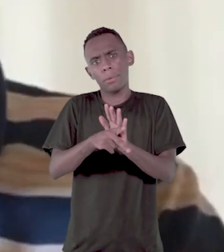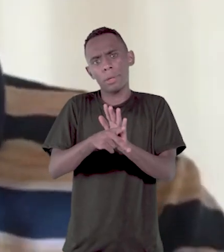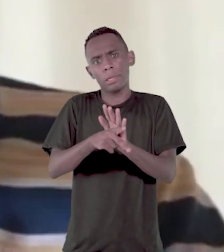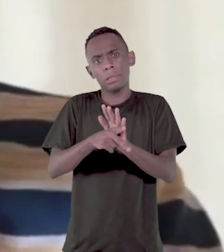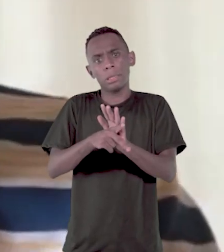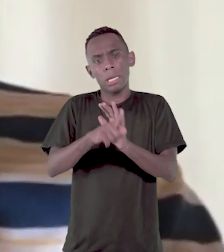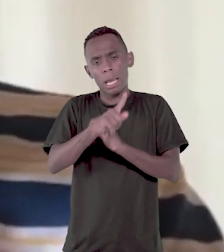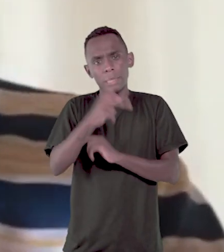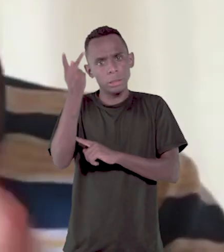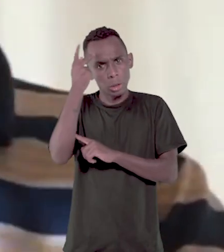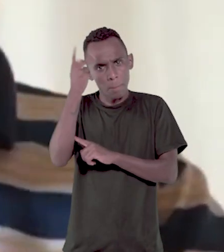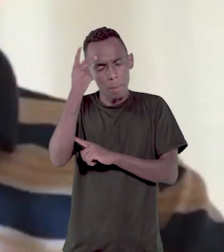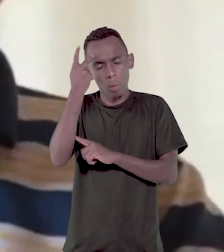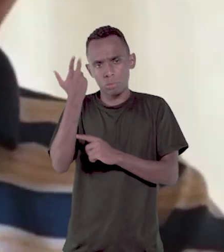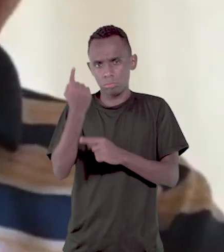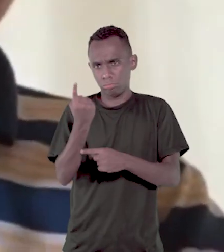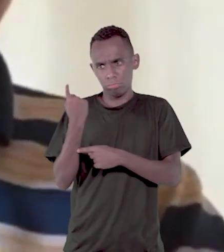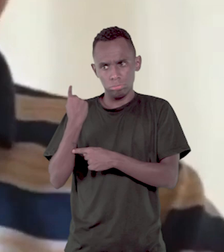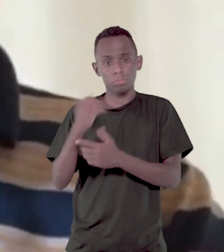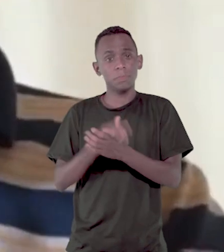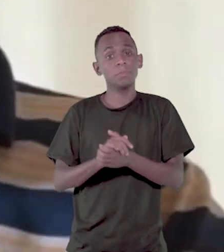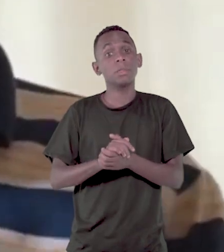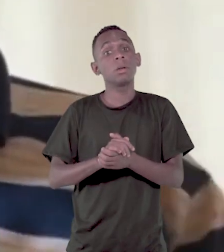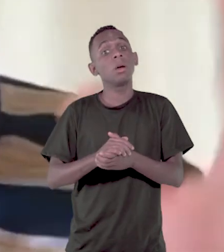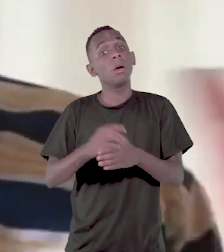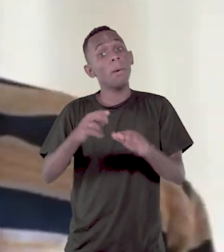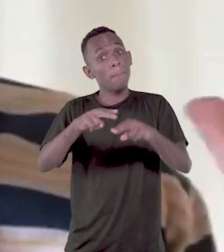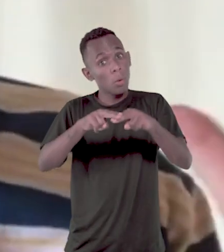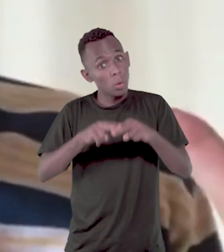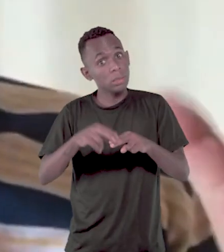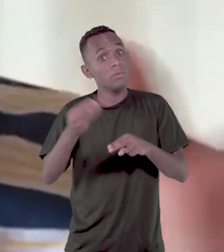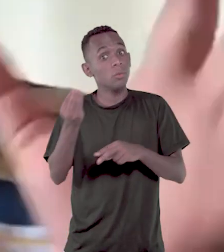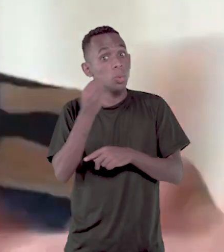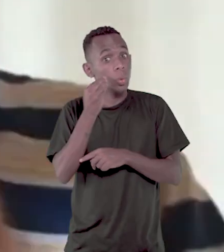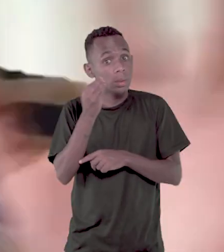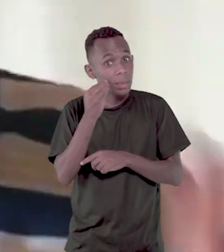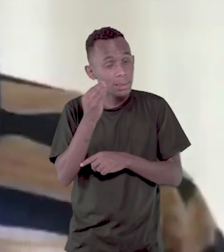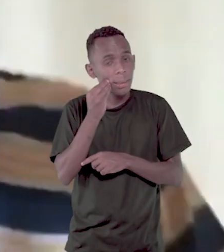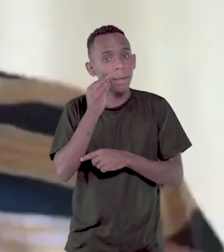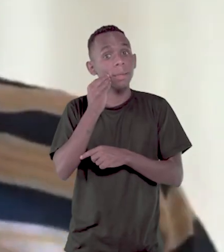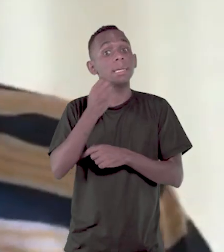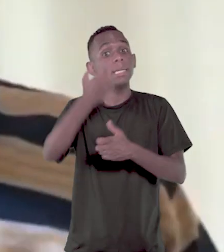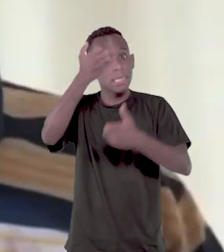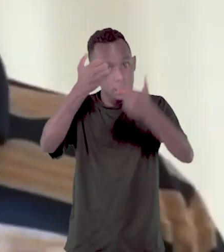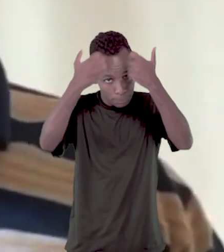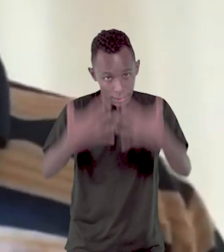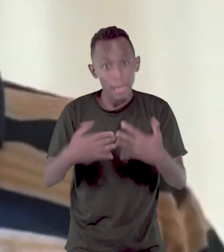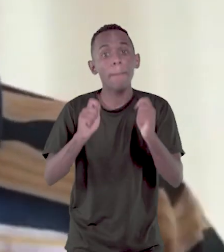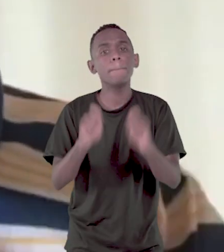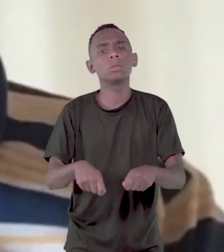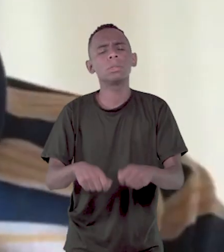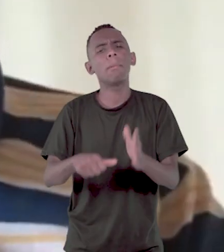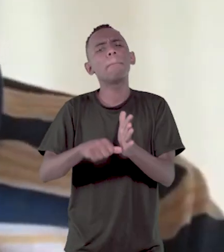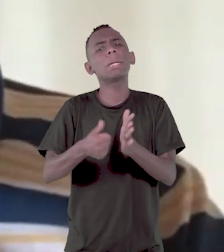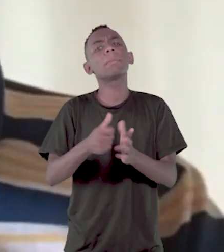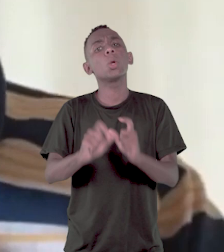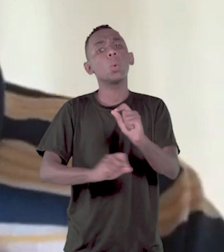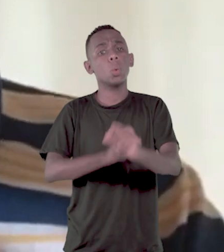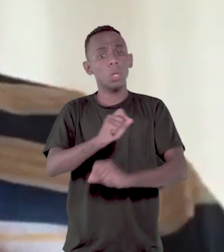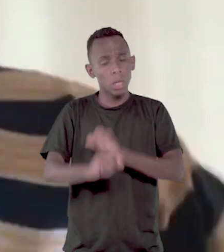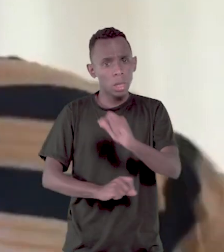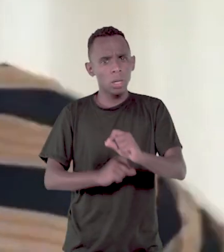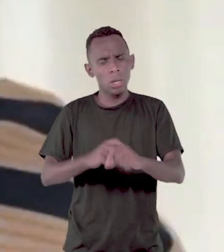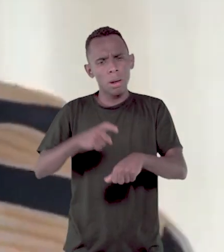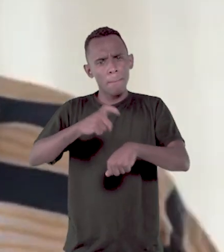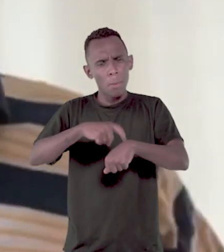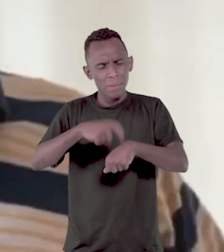paulista, naquele momento. E aí, então, por isso que eu vou tentar mostrar que não foi um fenômeno inexplicável. Primeiro,